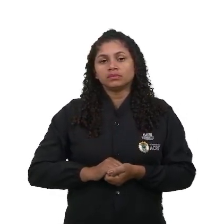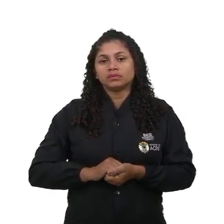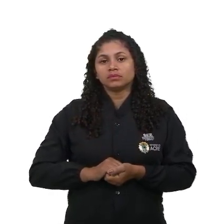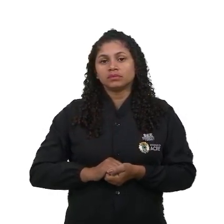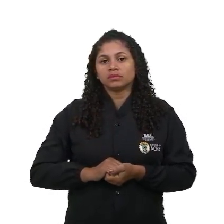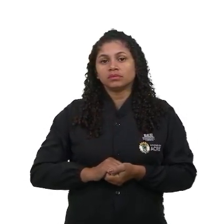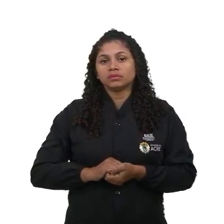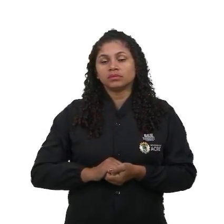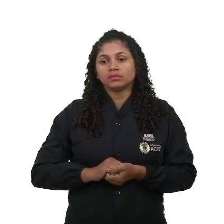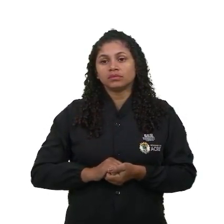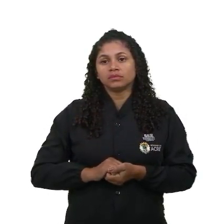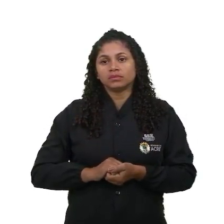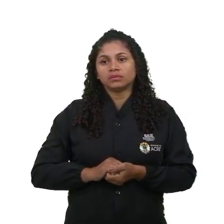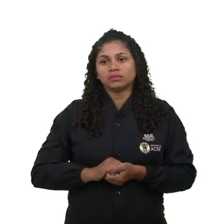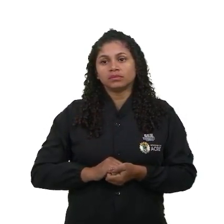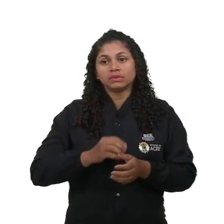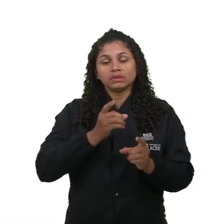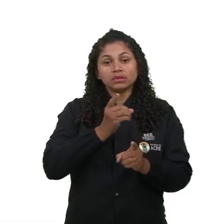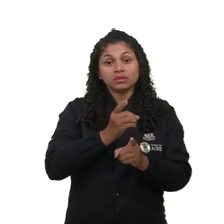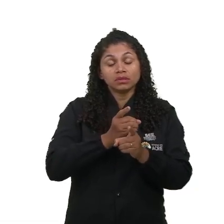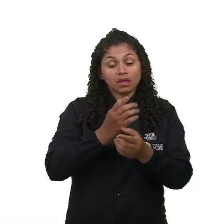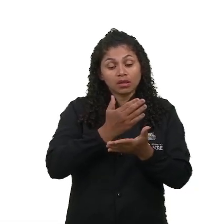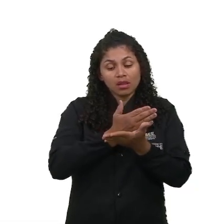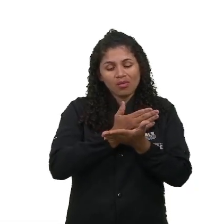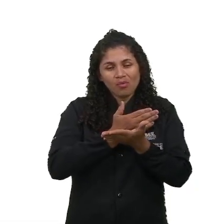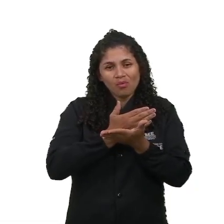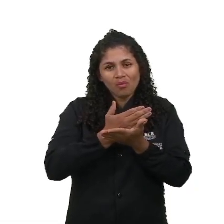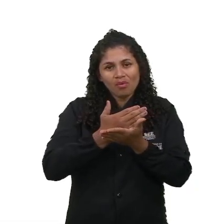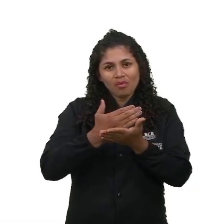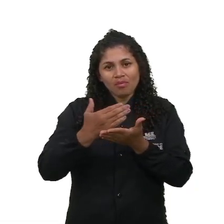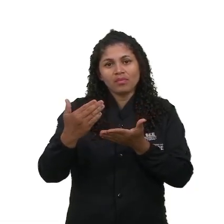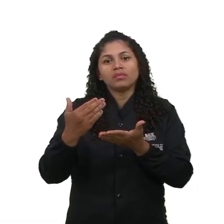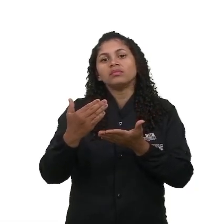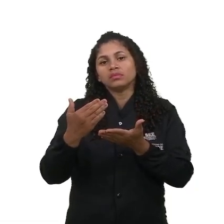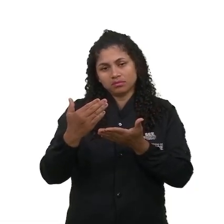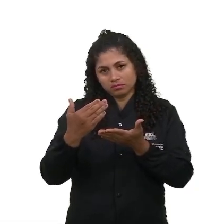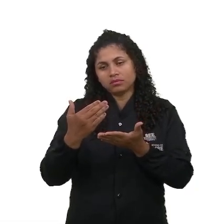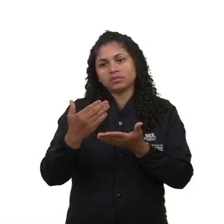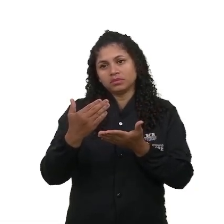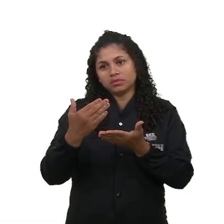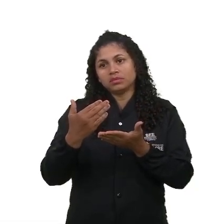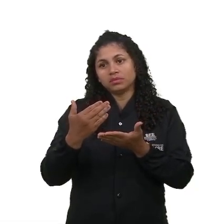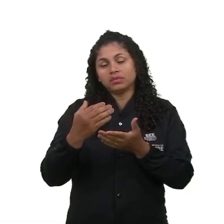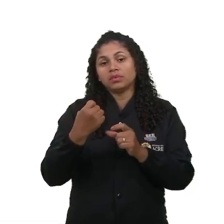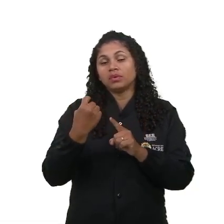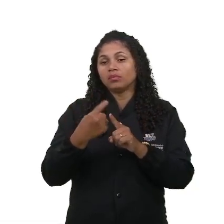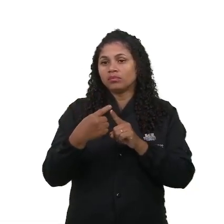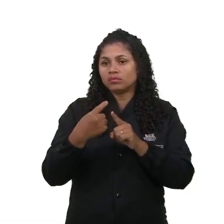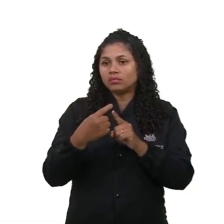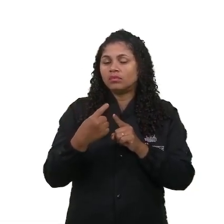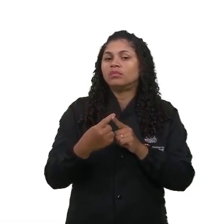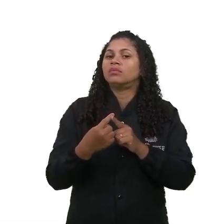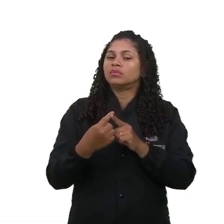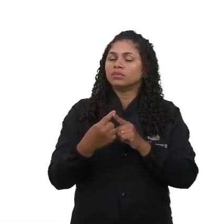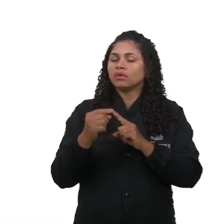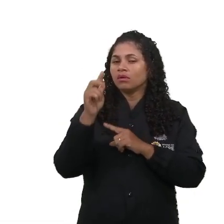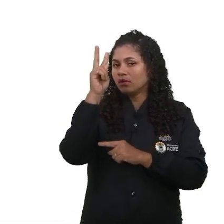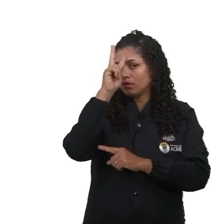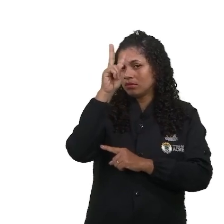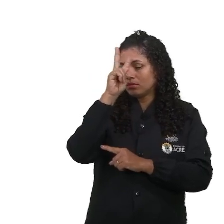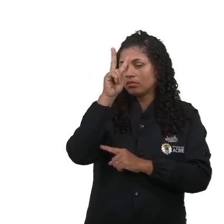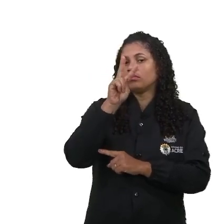identificar o vetor com sua origem na origem do plano. Todo vetor pode ser identificado assim, porque, lembrando,